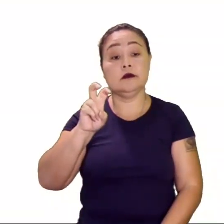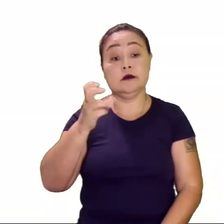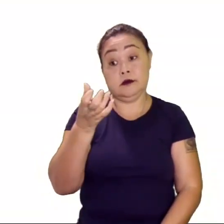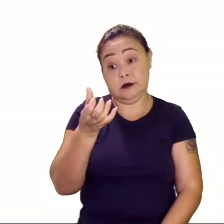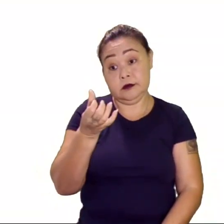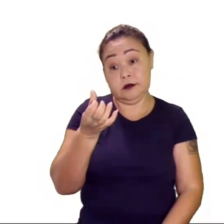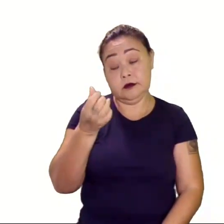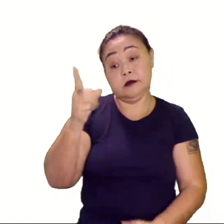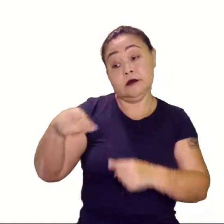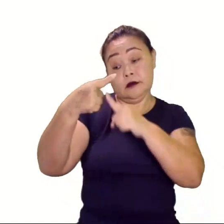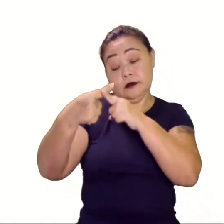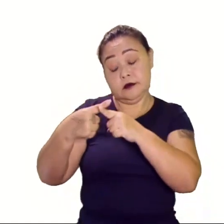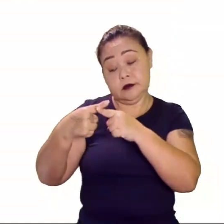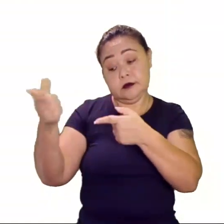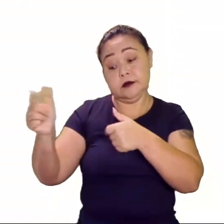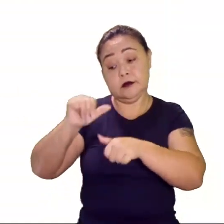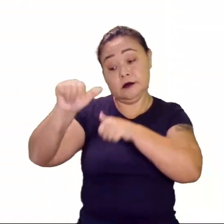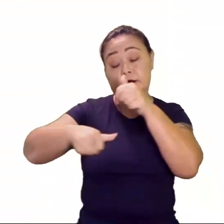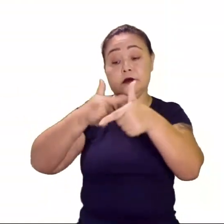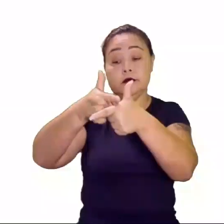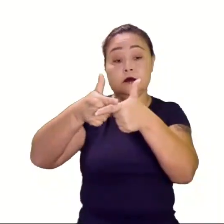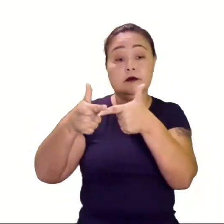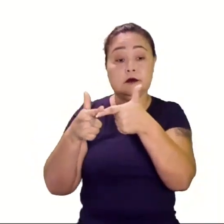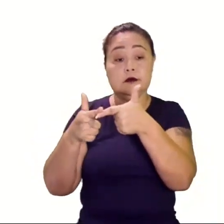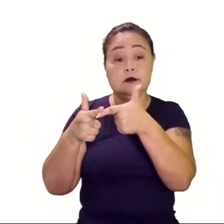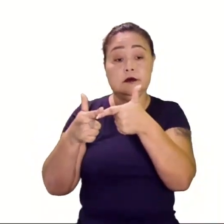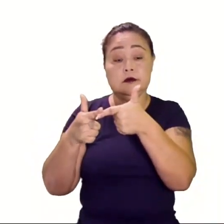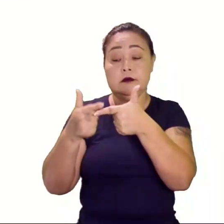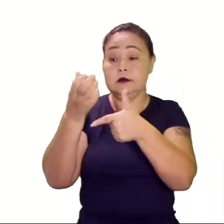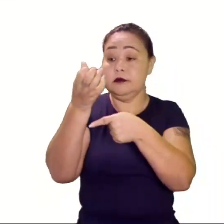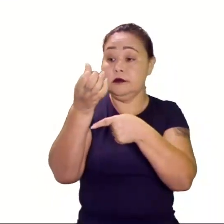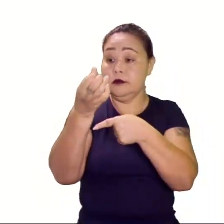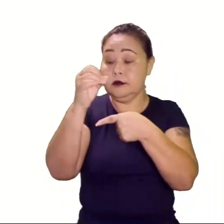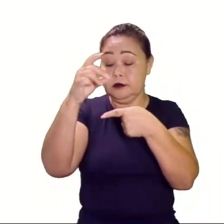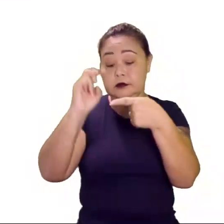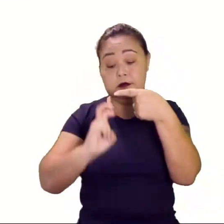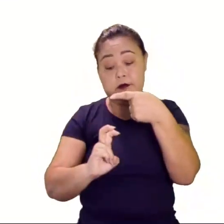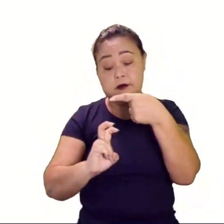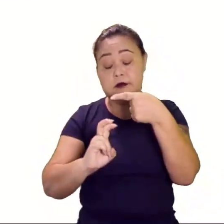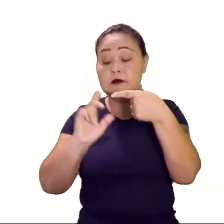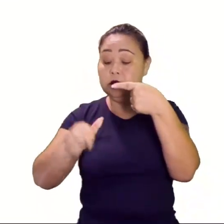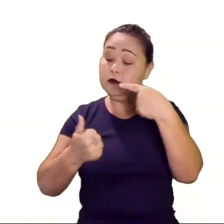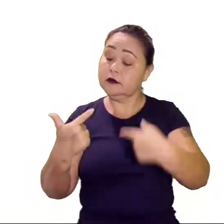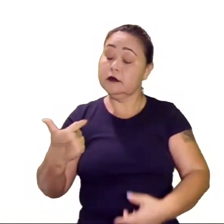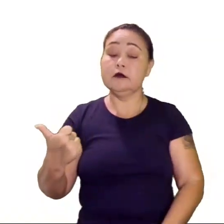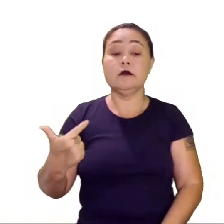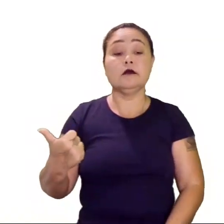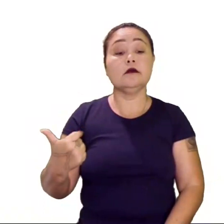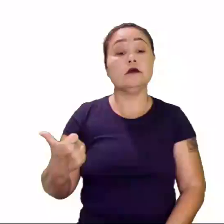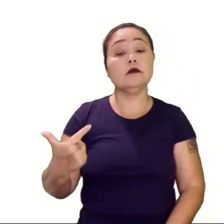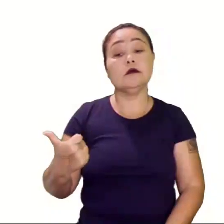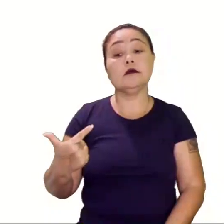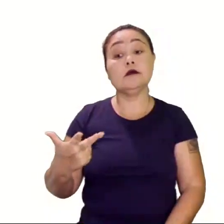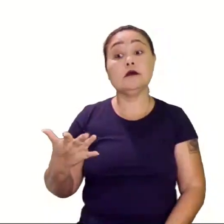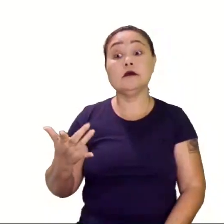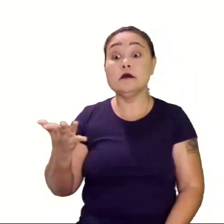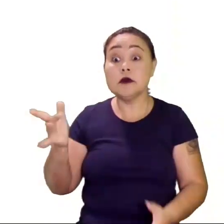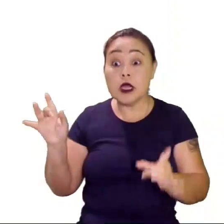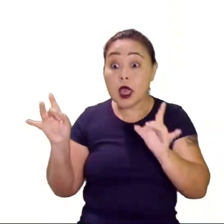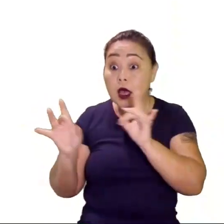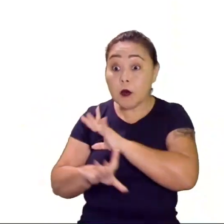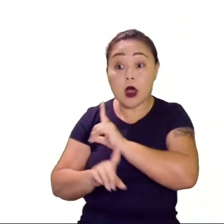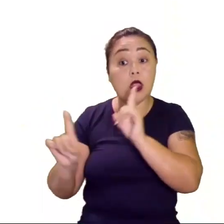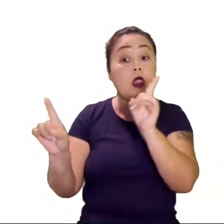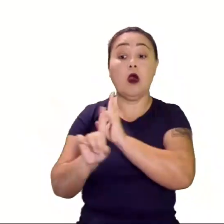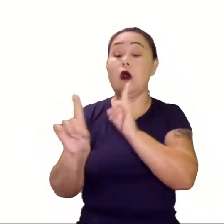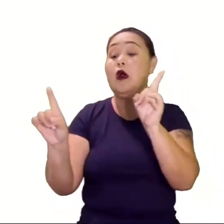está multiplicando, vai passar dividindo. 60 dividido por 5? 12. 12. Mas acabou aí?